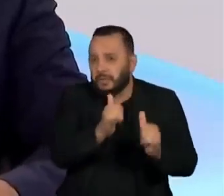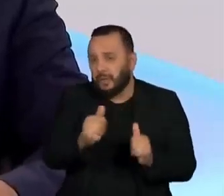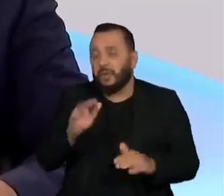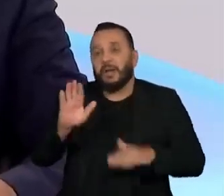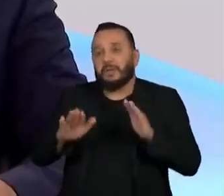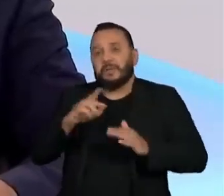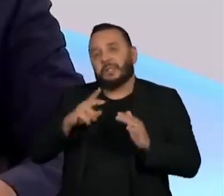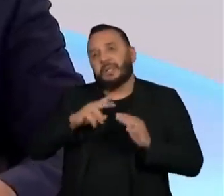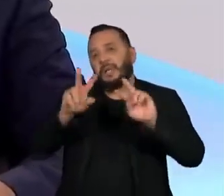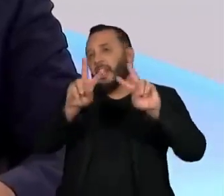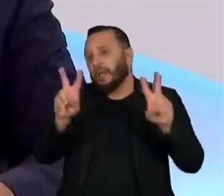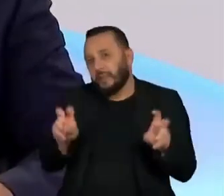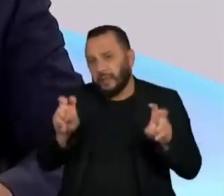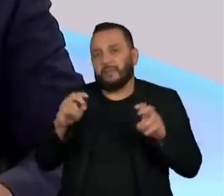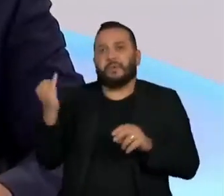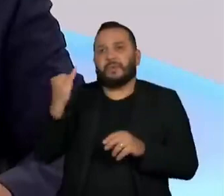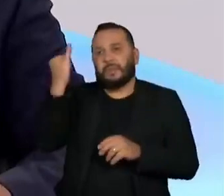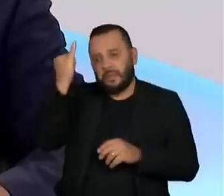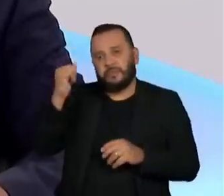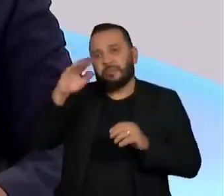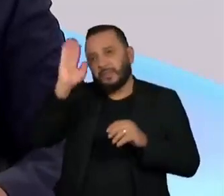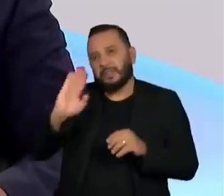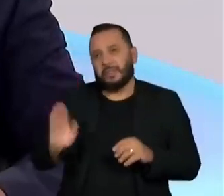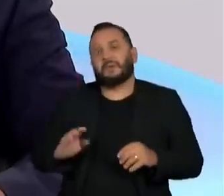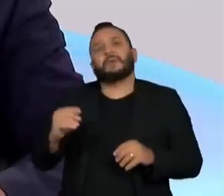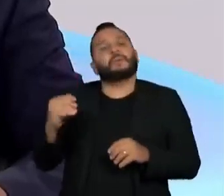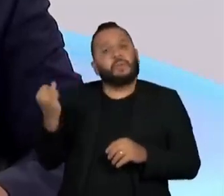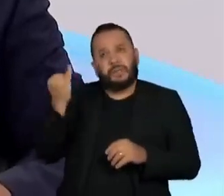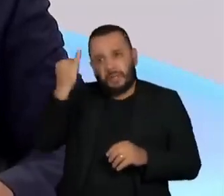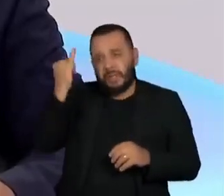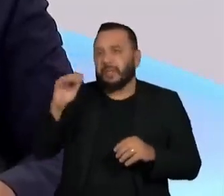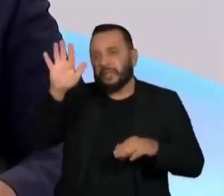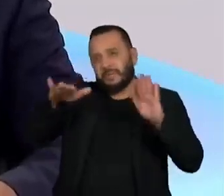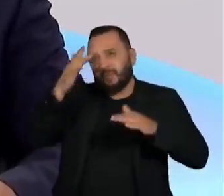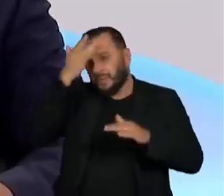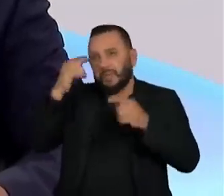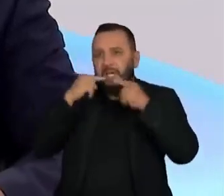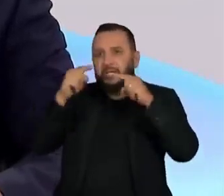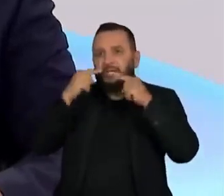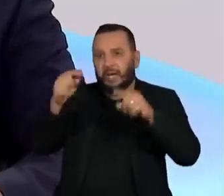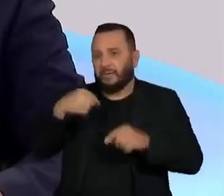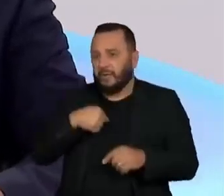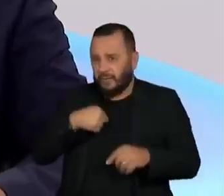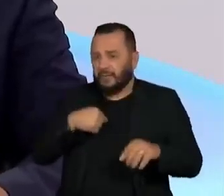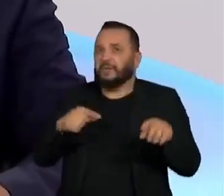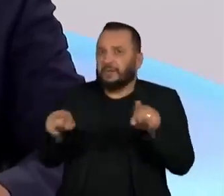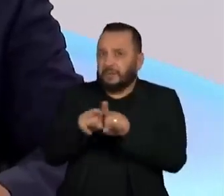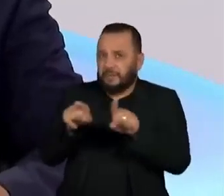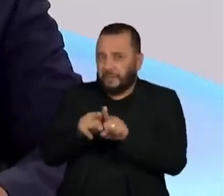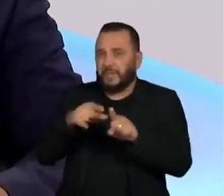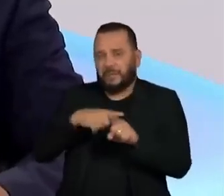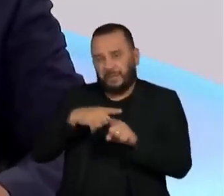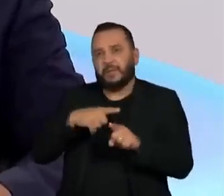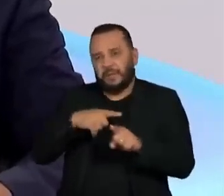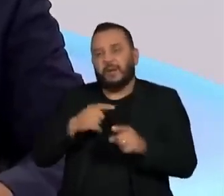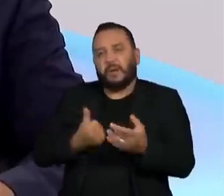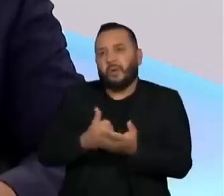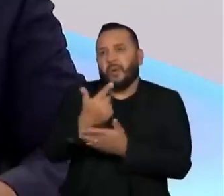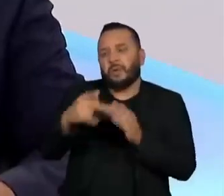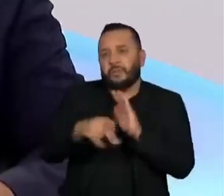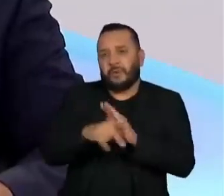em assuntos que eu achava um cara assunto importante para o Brasil que era importante de estado também às vezes era criticado a própria compra da vacina da fase que participativamente